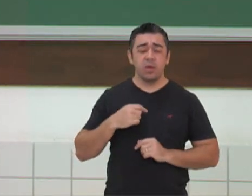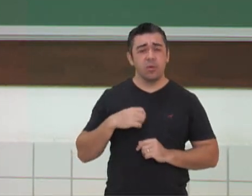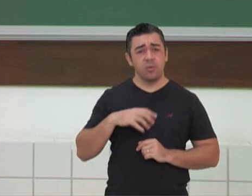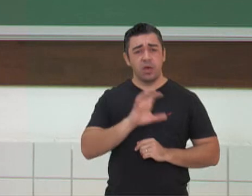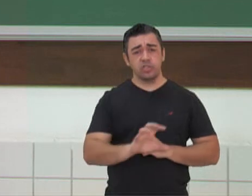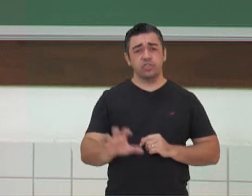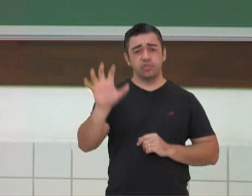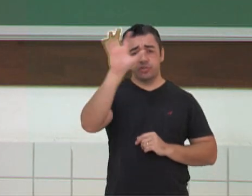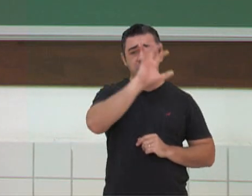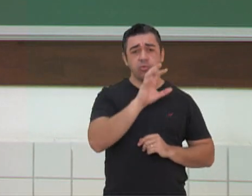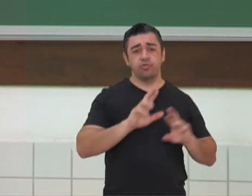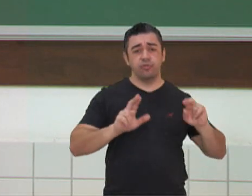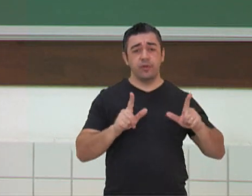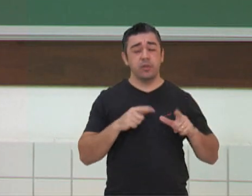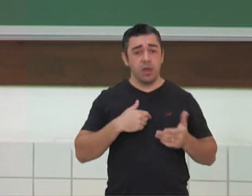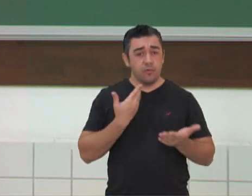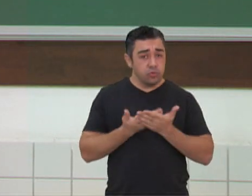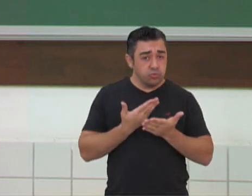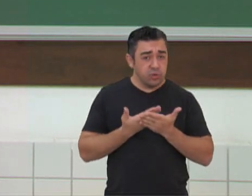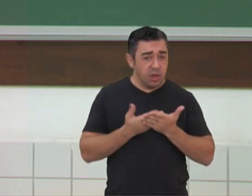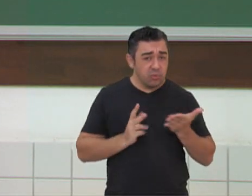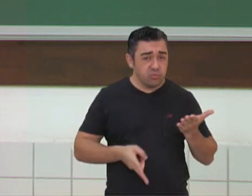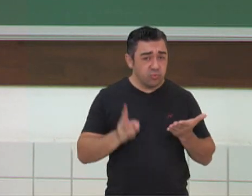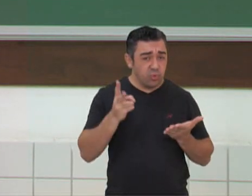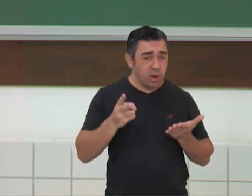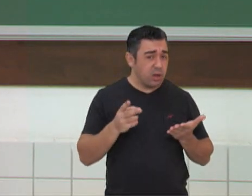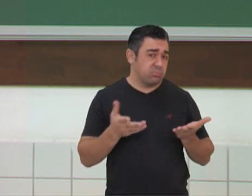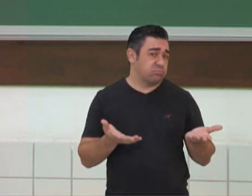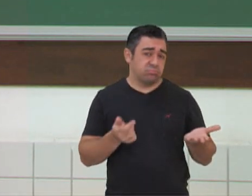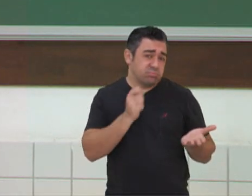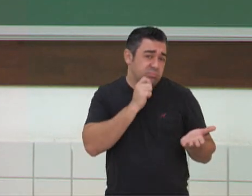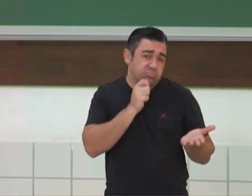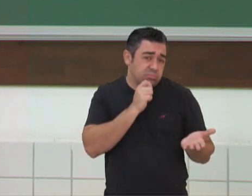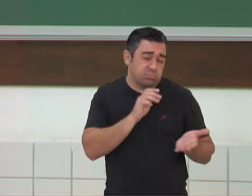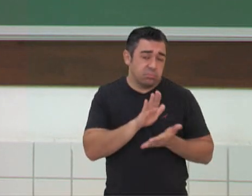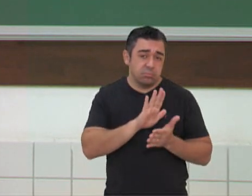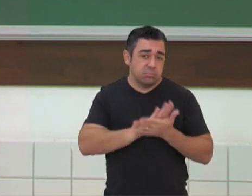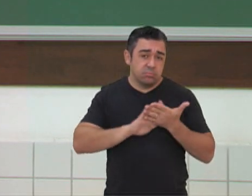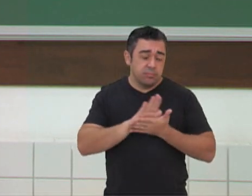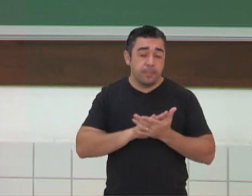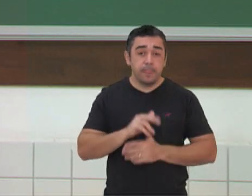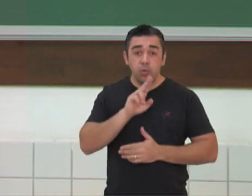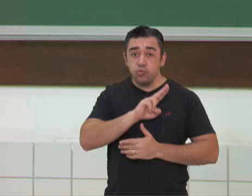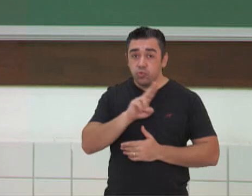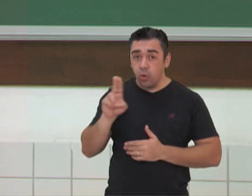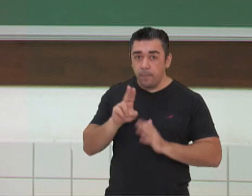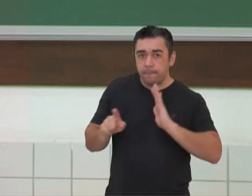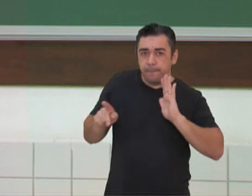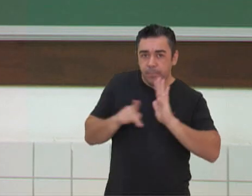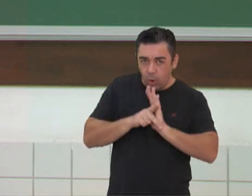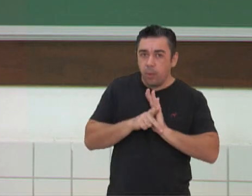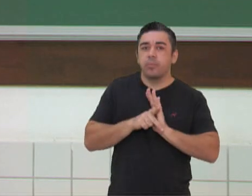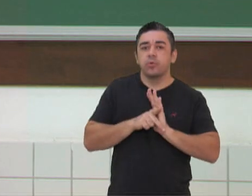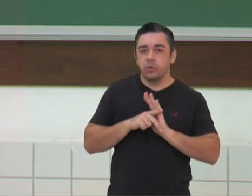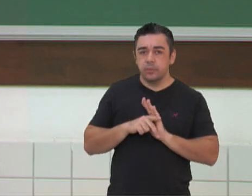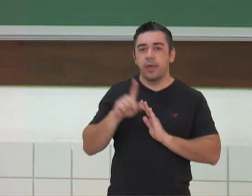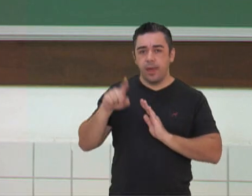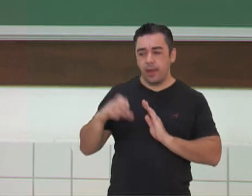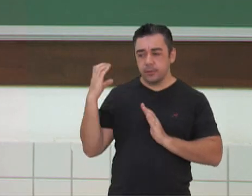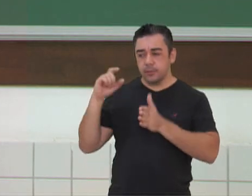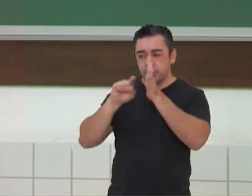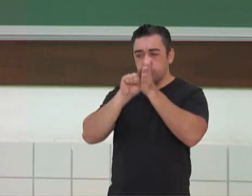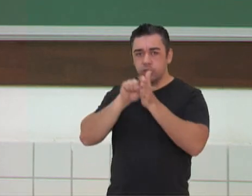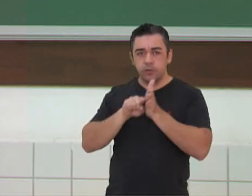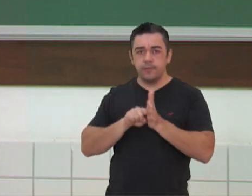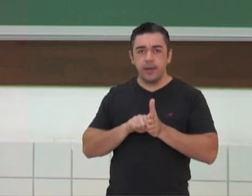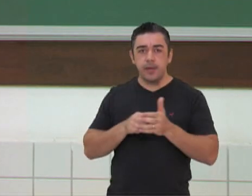de volta um monte de estudo que já está pronto e que não vai servir para muita coisa. Então, quando a gente dá um nome científico, o nome científico é